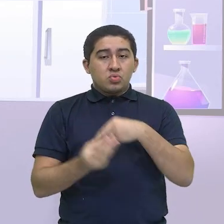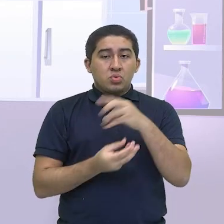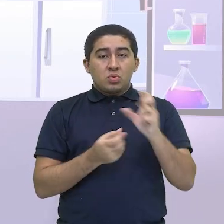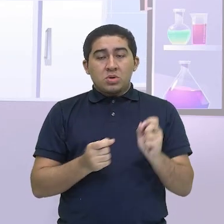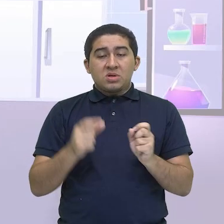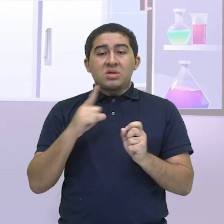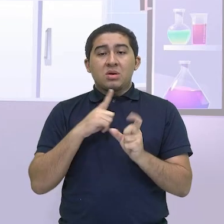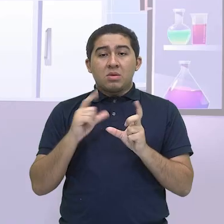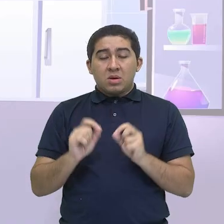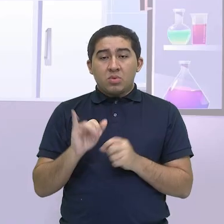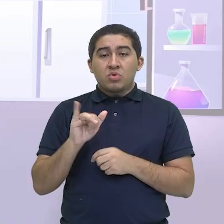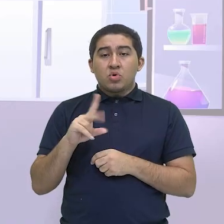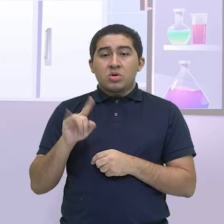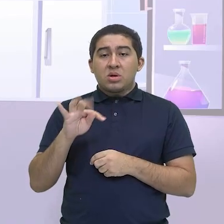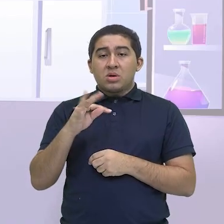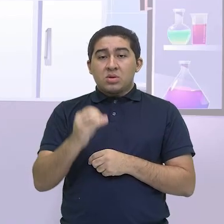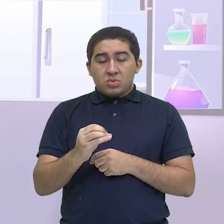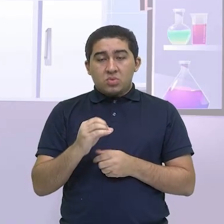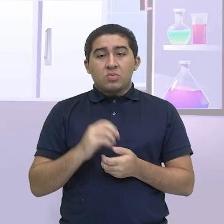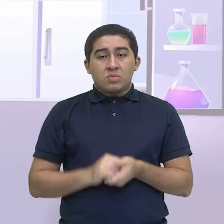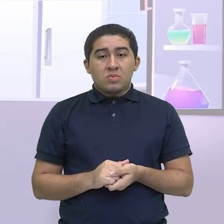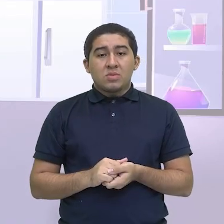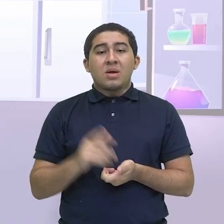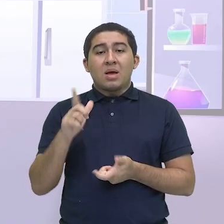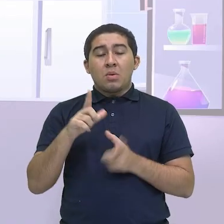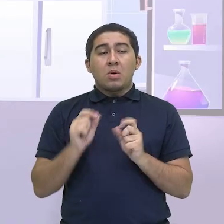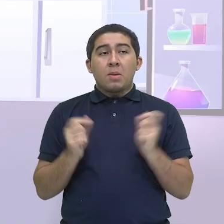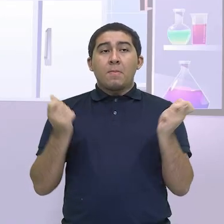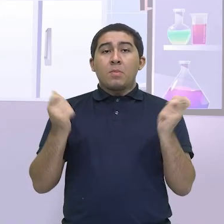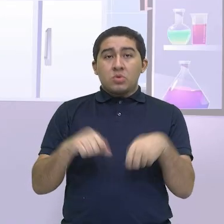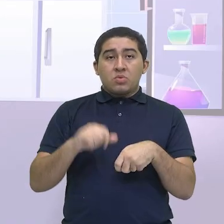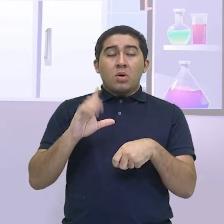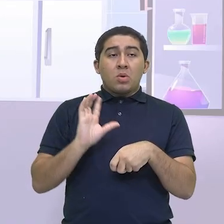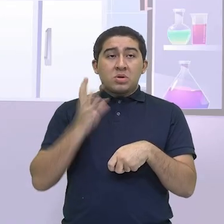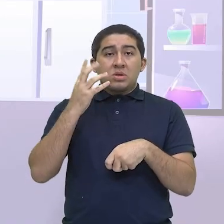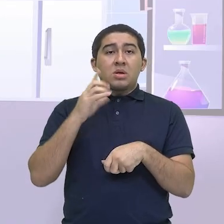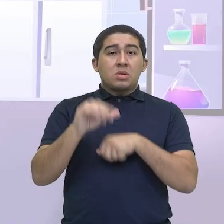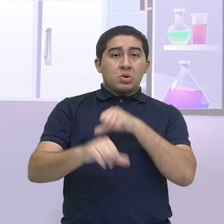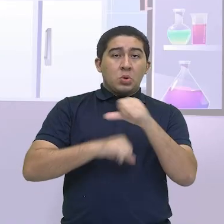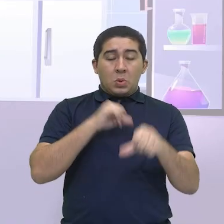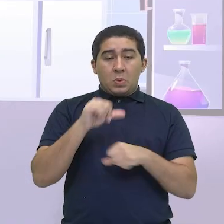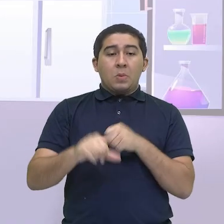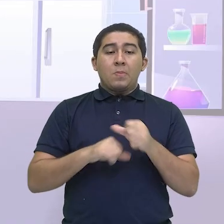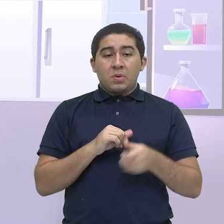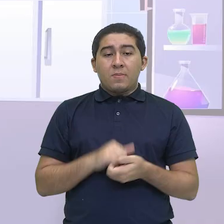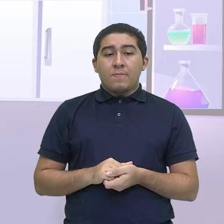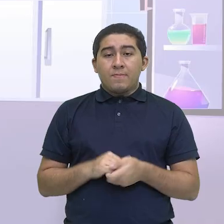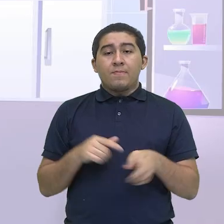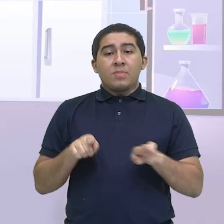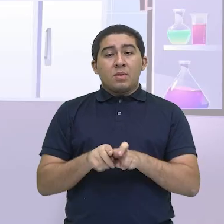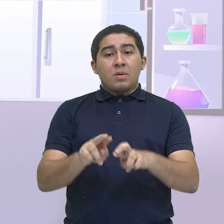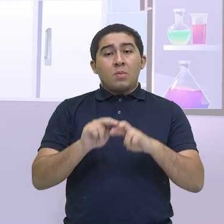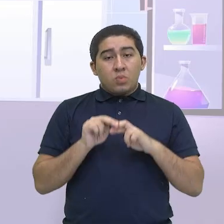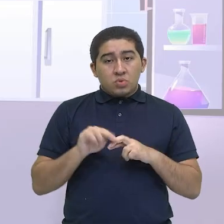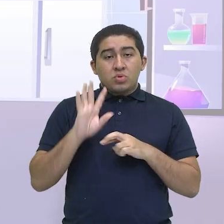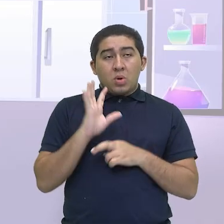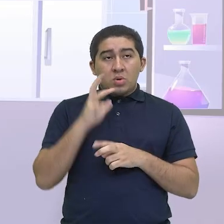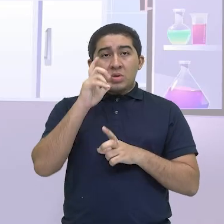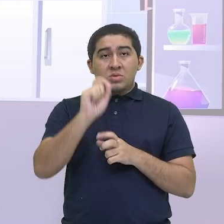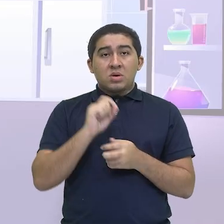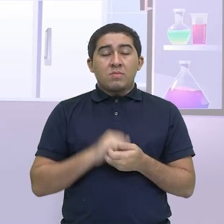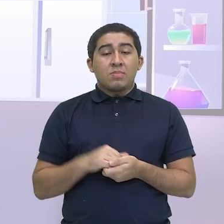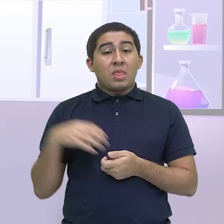está presente o iodeto de potássio, que é um catalisador, né? E aí é por isso que essa reação ocorre assim